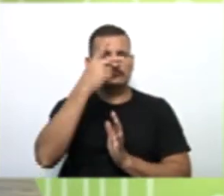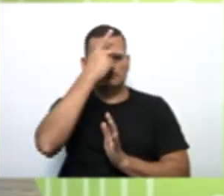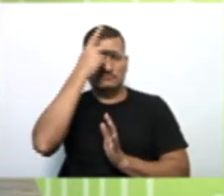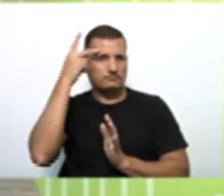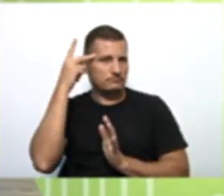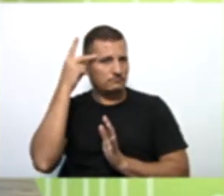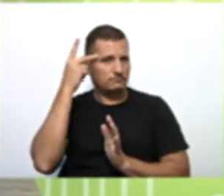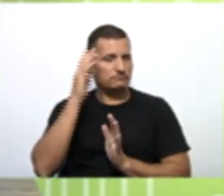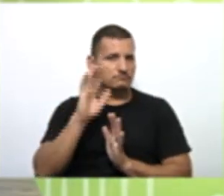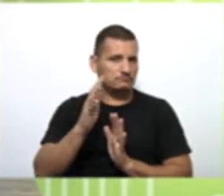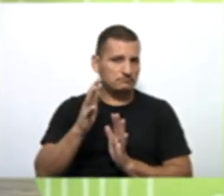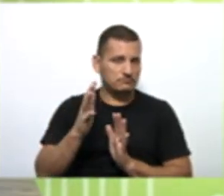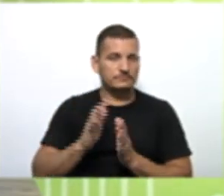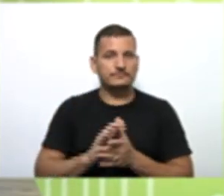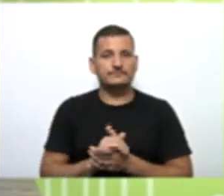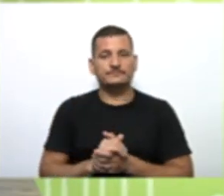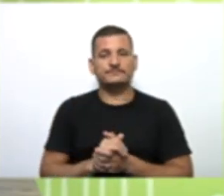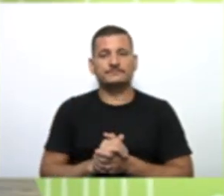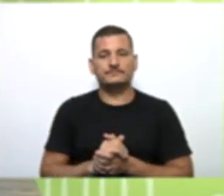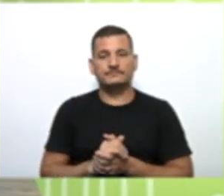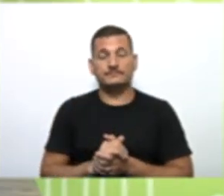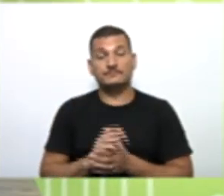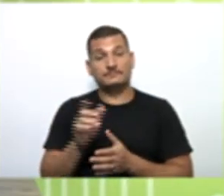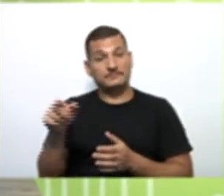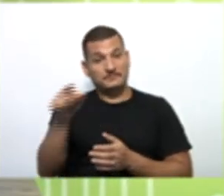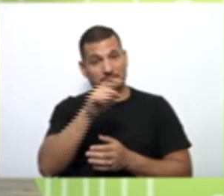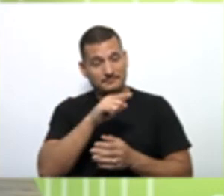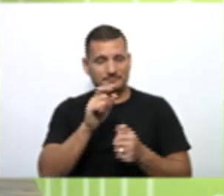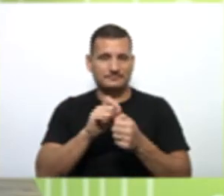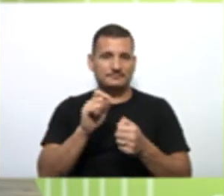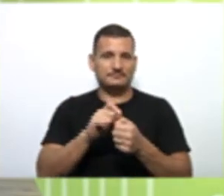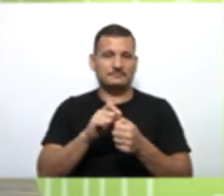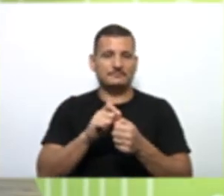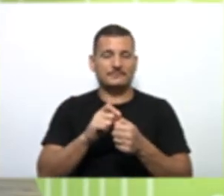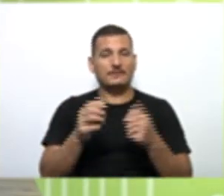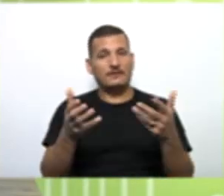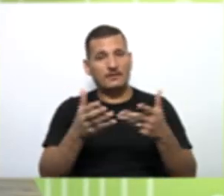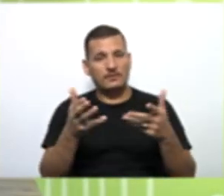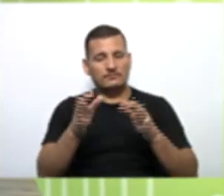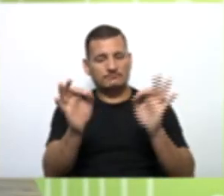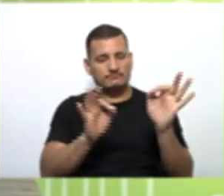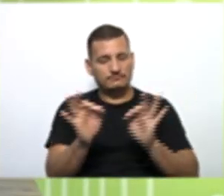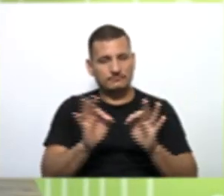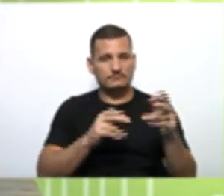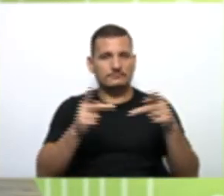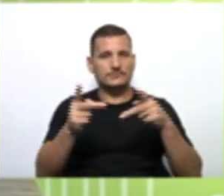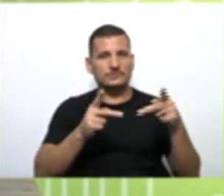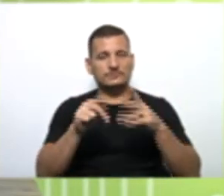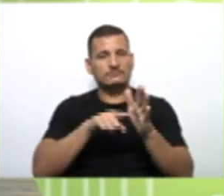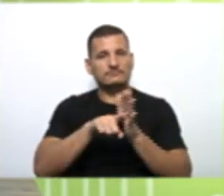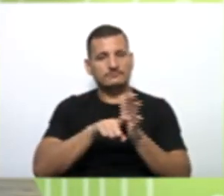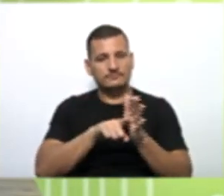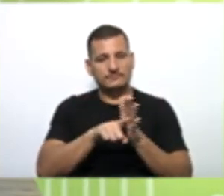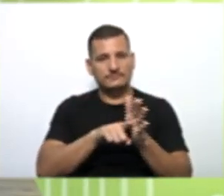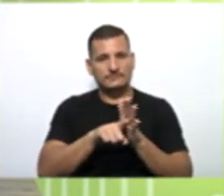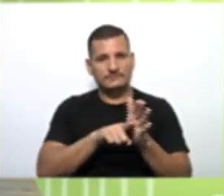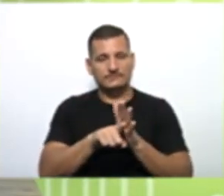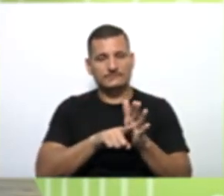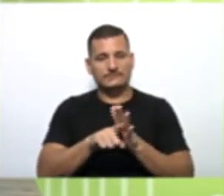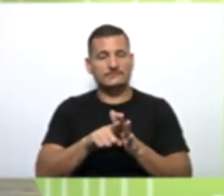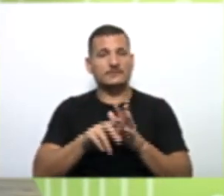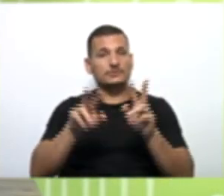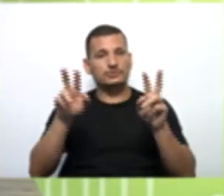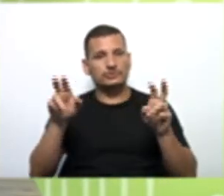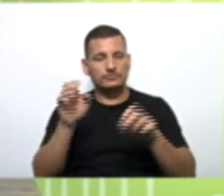não tem problema. E vocês vão fazer esse trabalho agora, elaborar um projeto de pesquisa a respeito